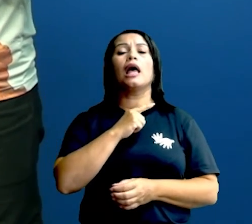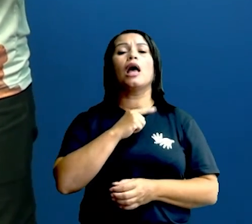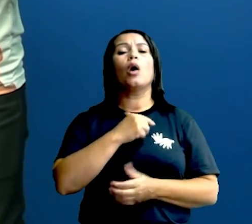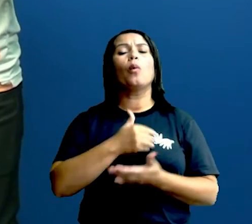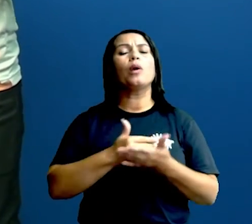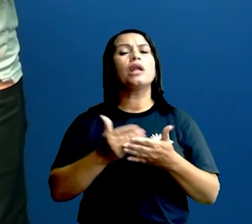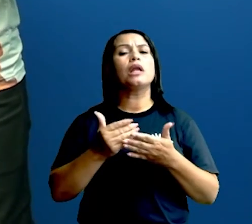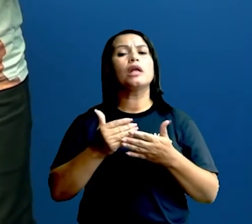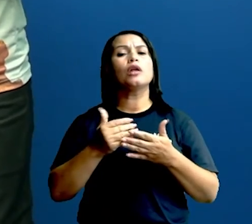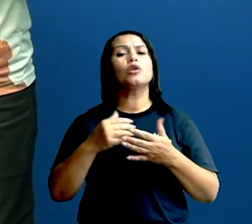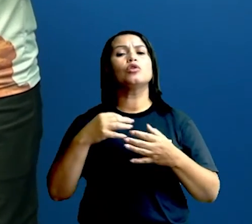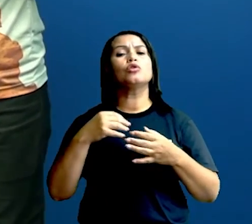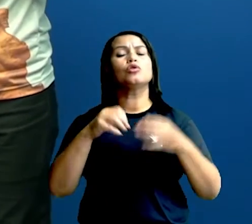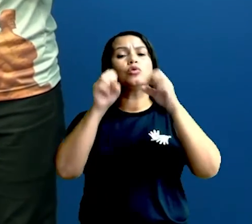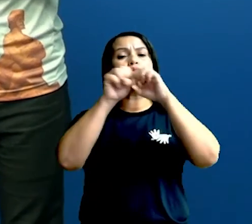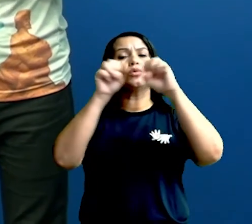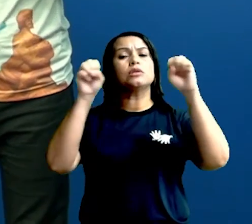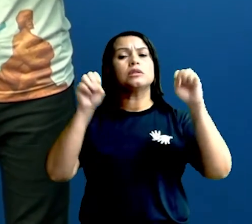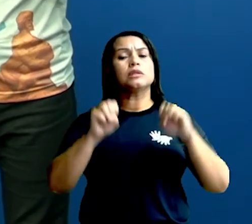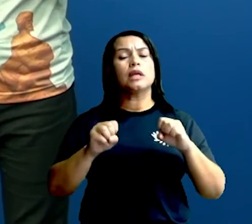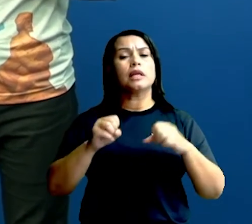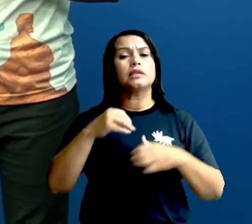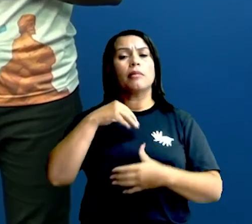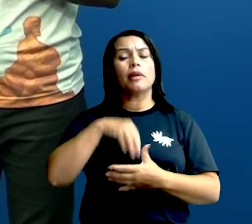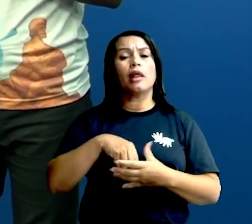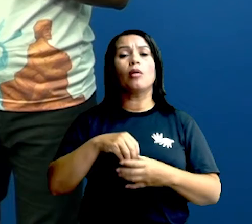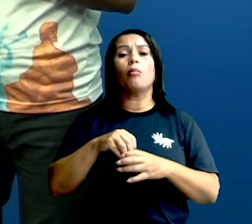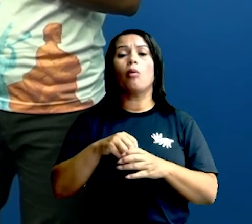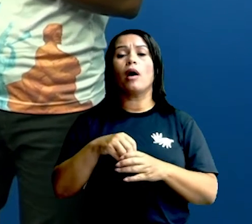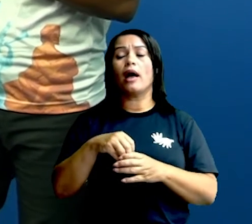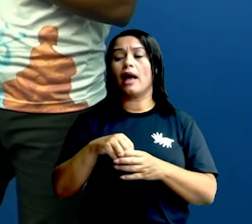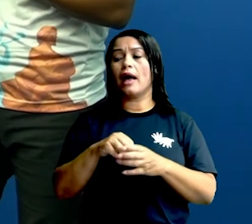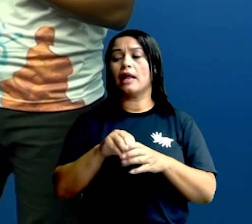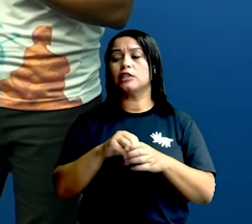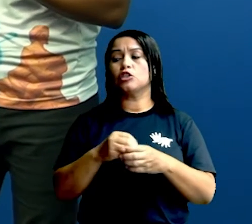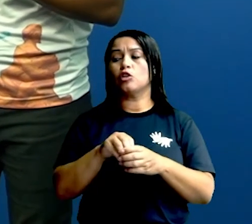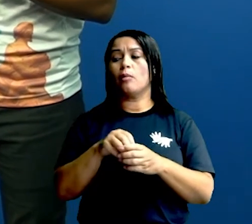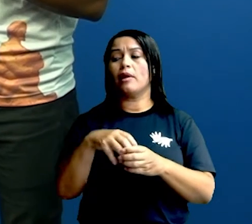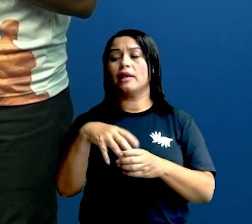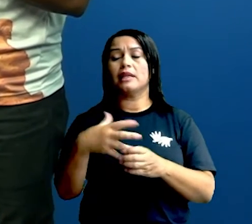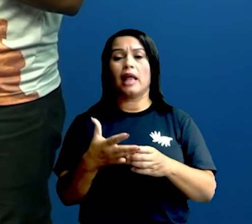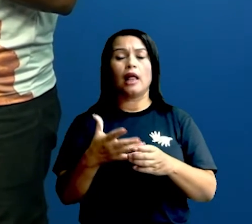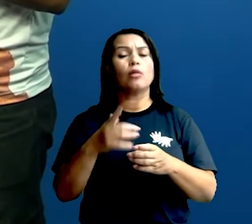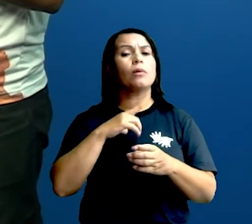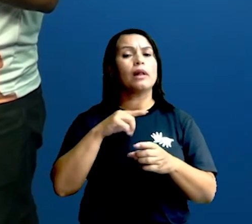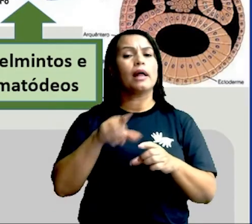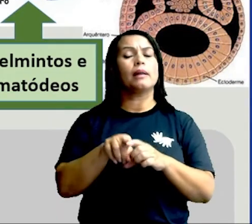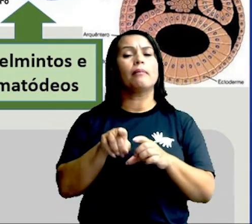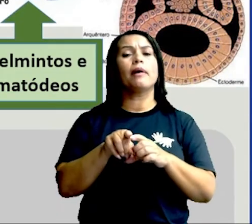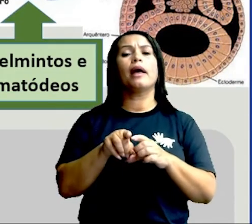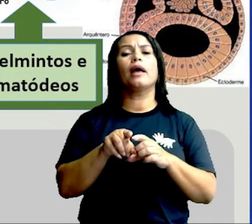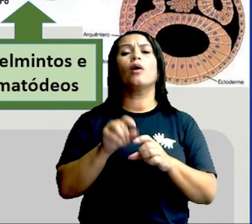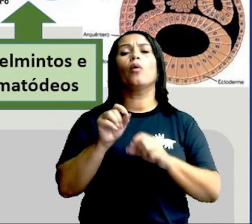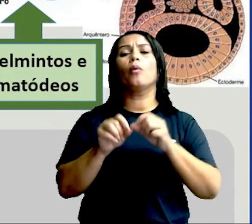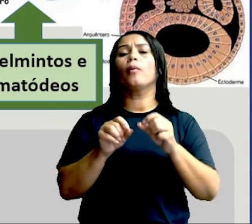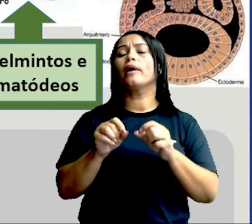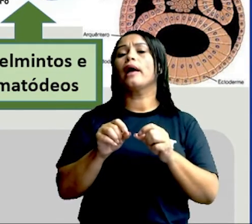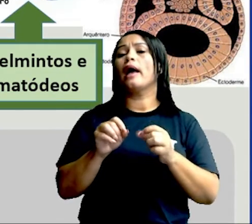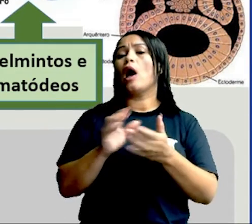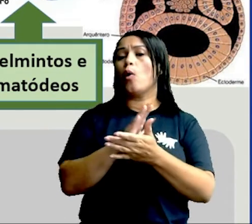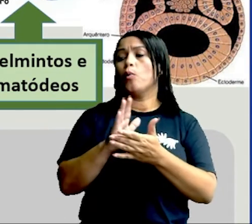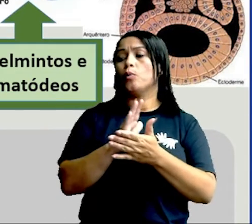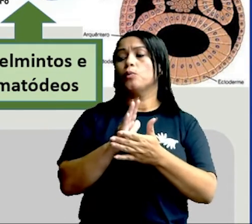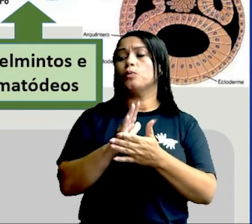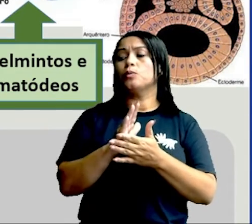incompleto devido ao seu desdobramento interno. Os proteomíntios e nematóides já se